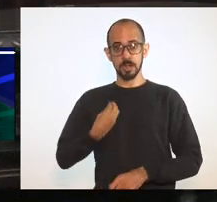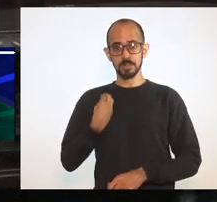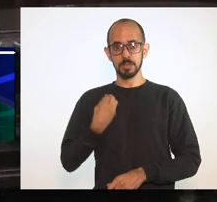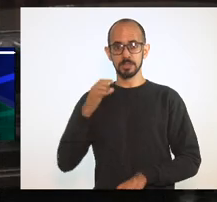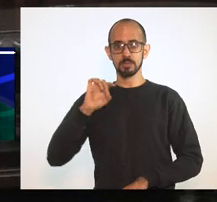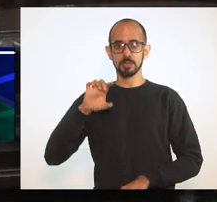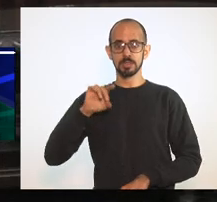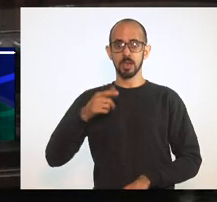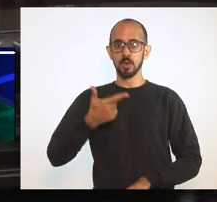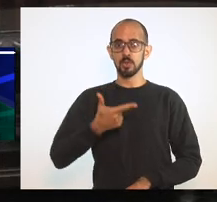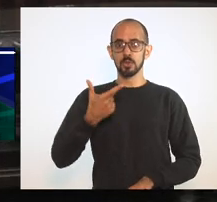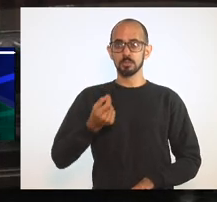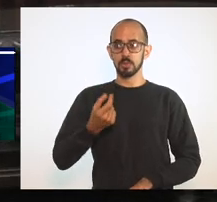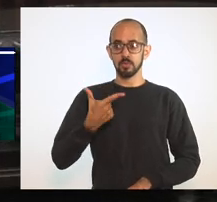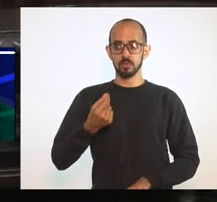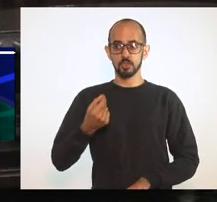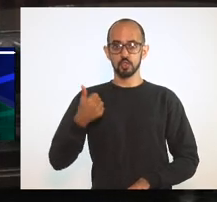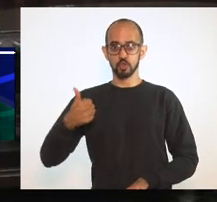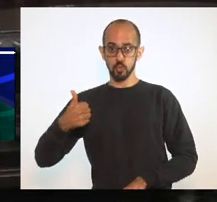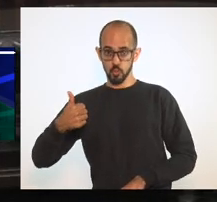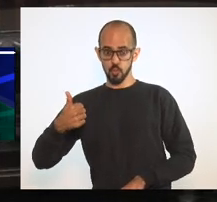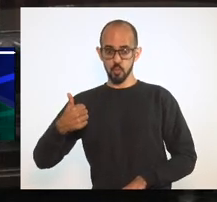2021,